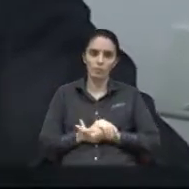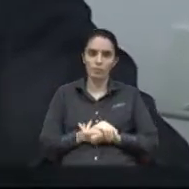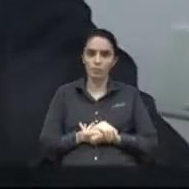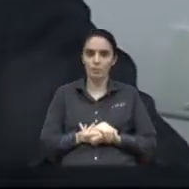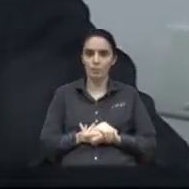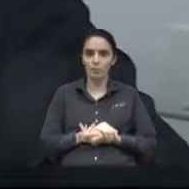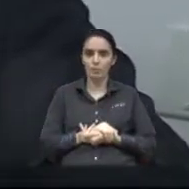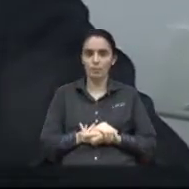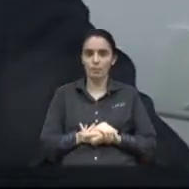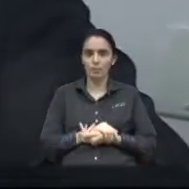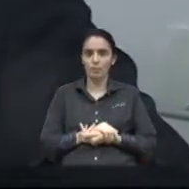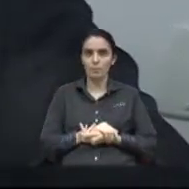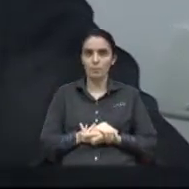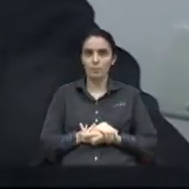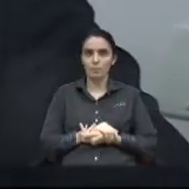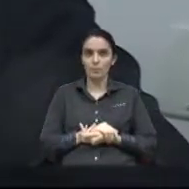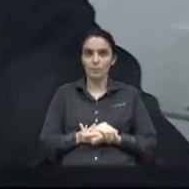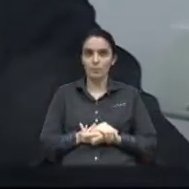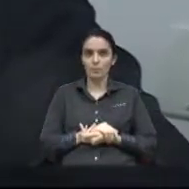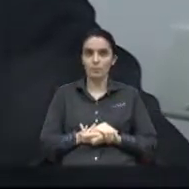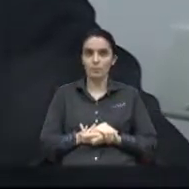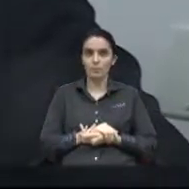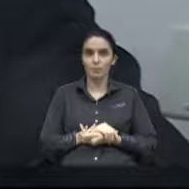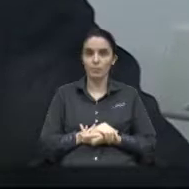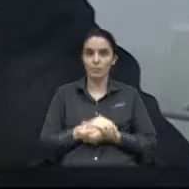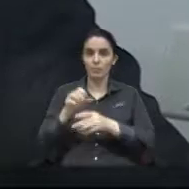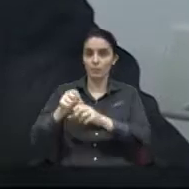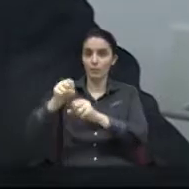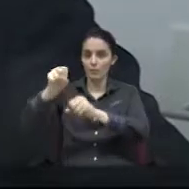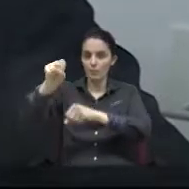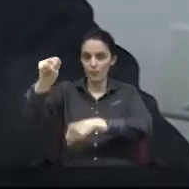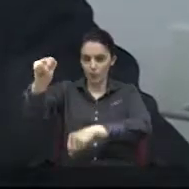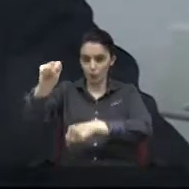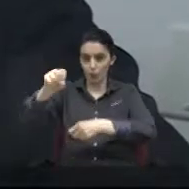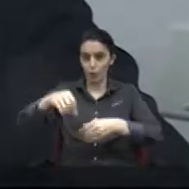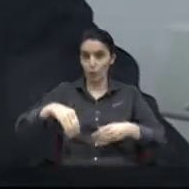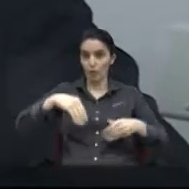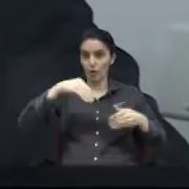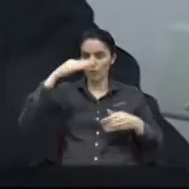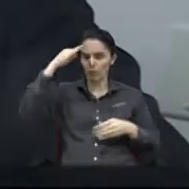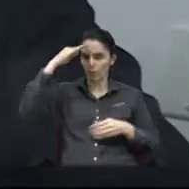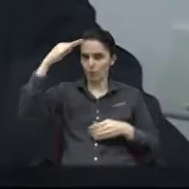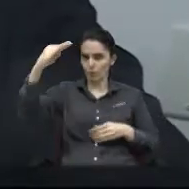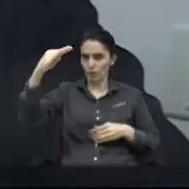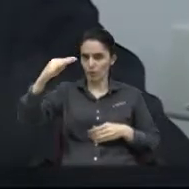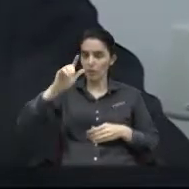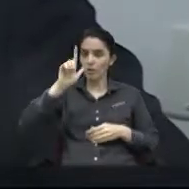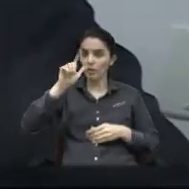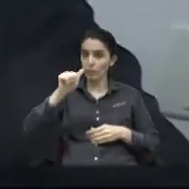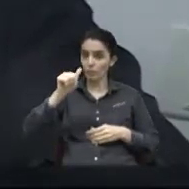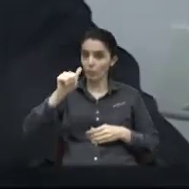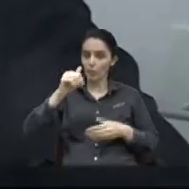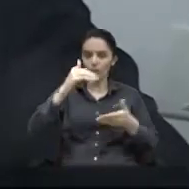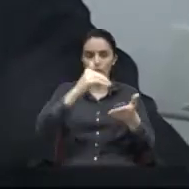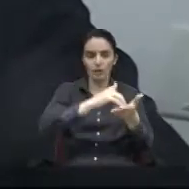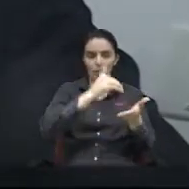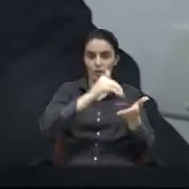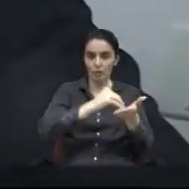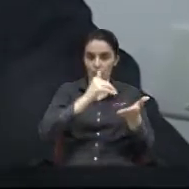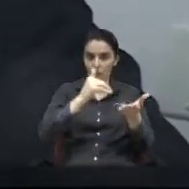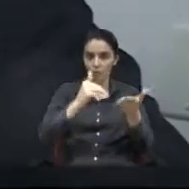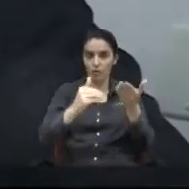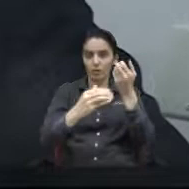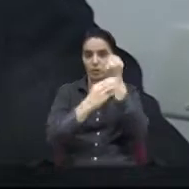colocar lá dentro o mercado aí dentro da secretaria de segurança pública que é muito importante para todos